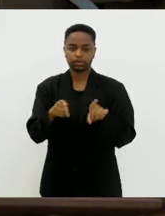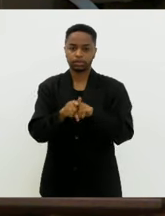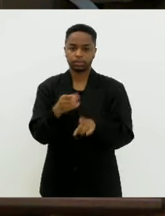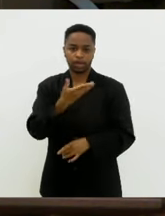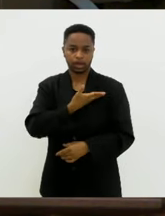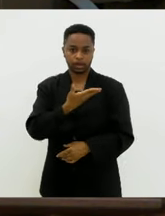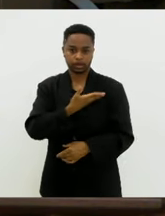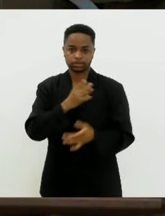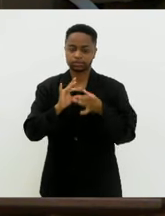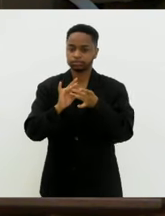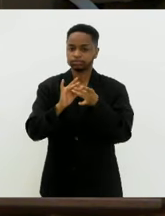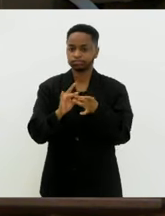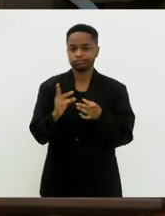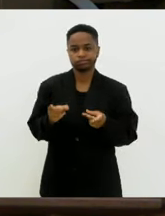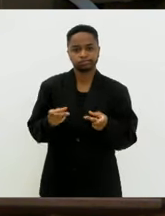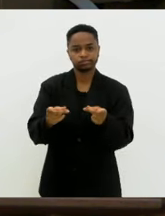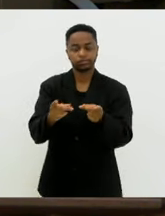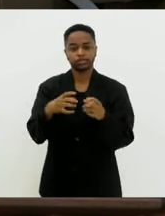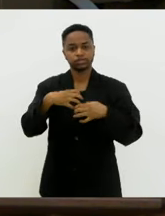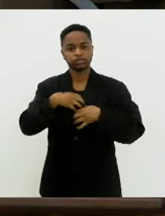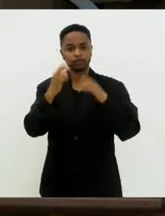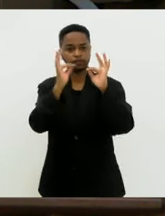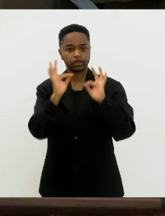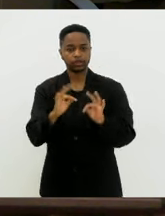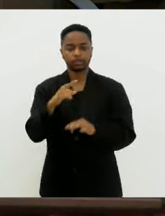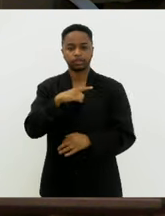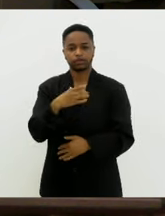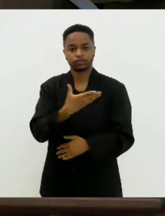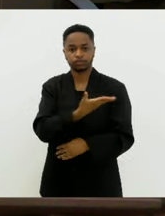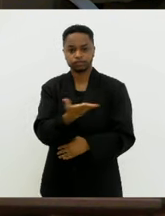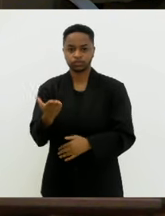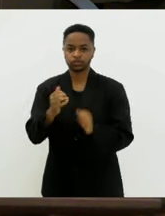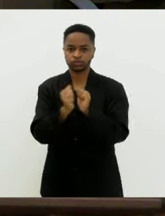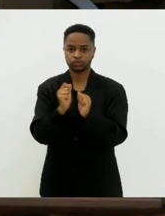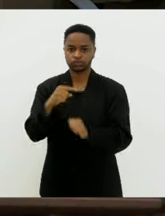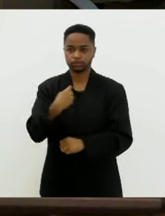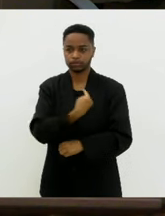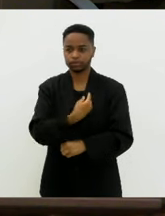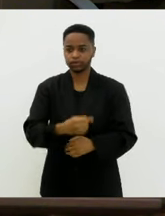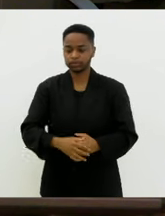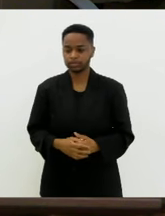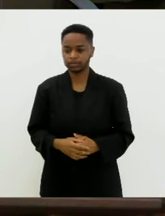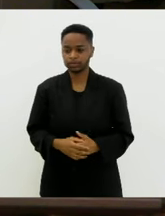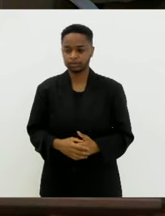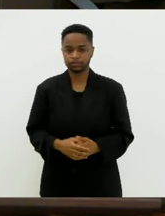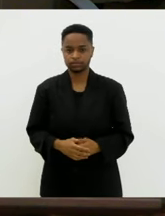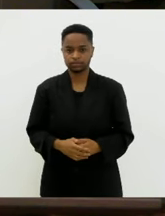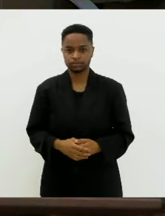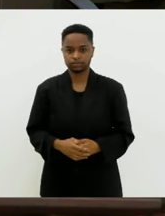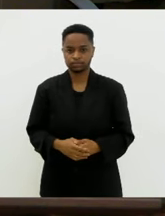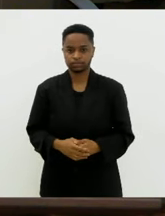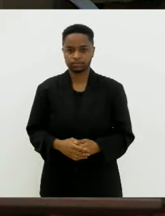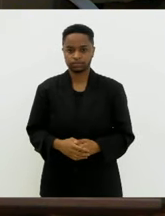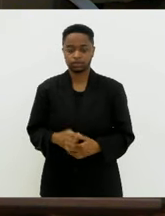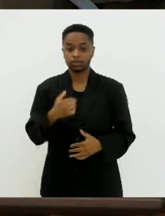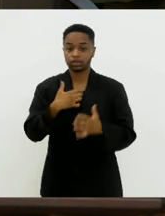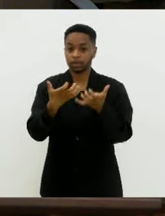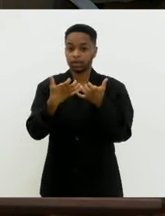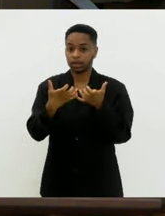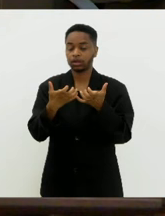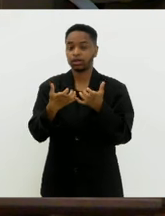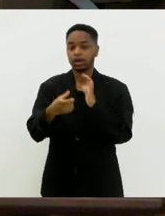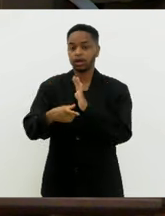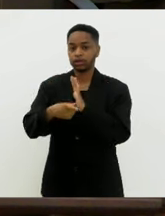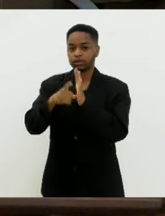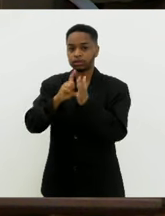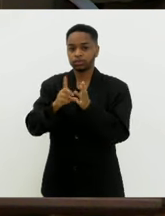da vida. Muito feliz em tê-los aqui também conosco. Gostaria, antes de dar sequência